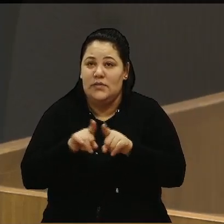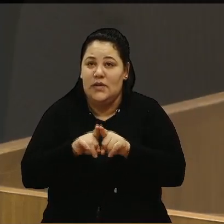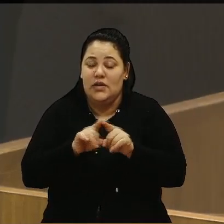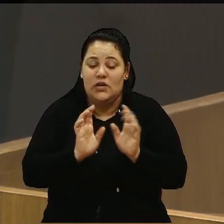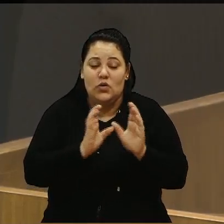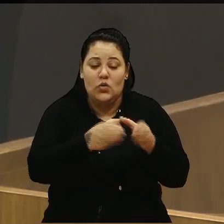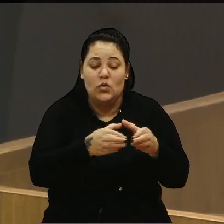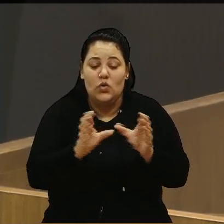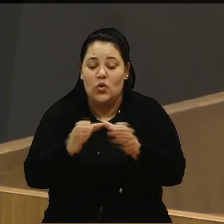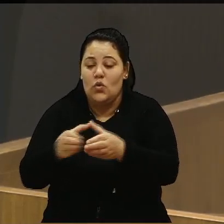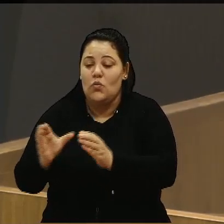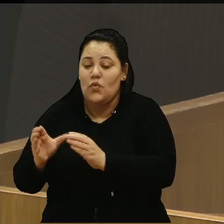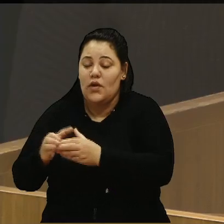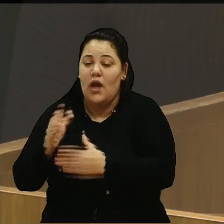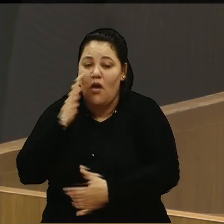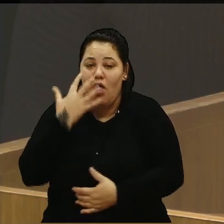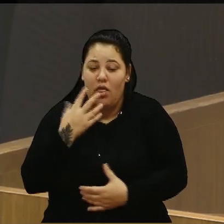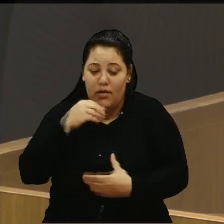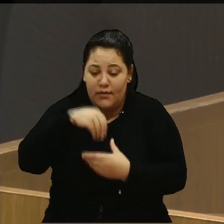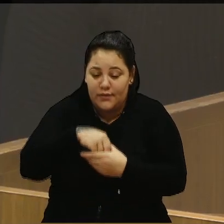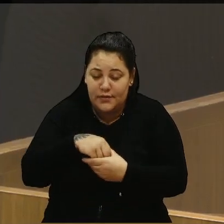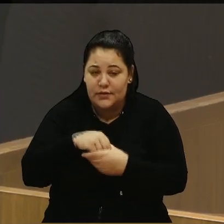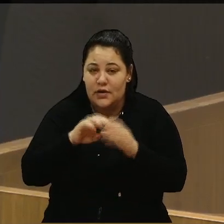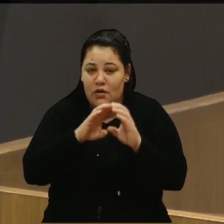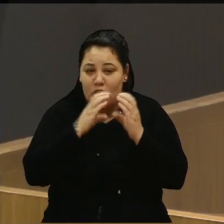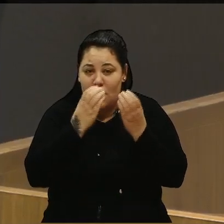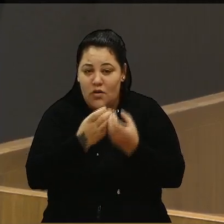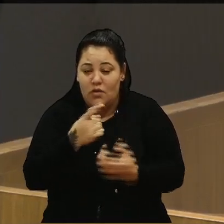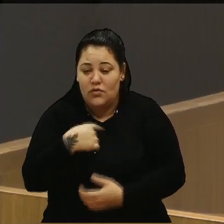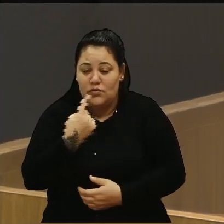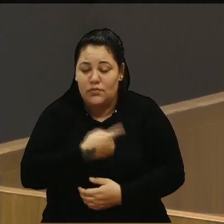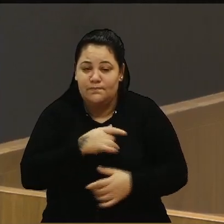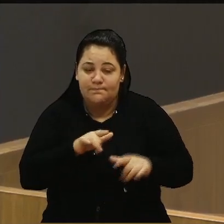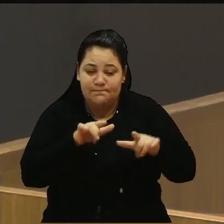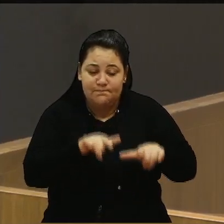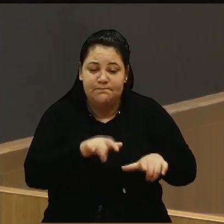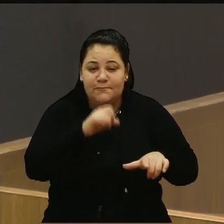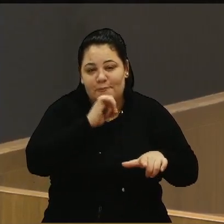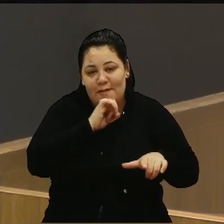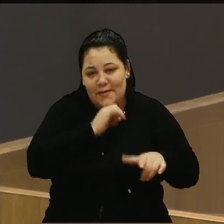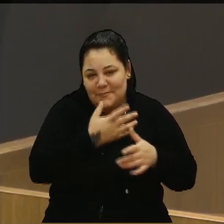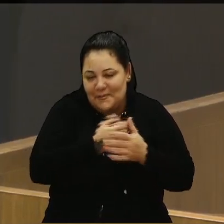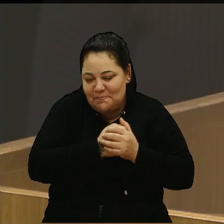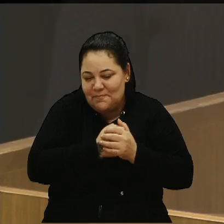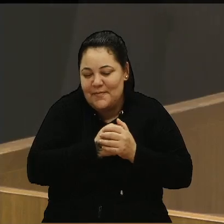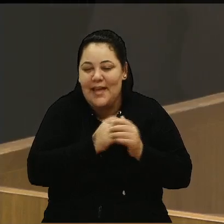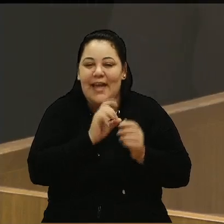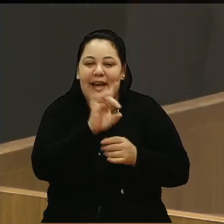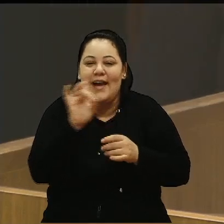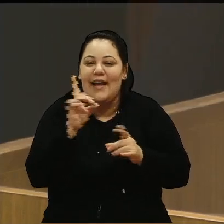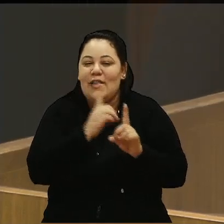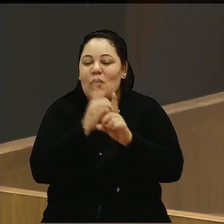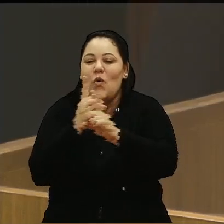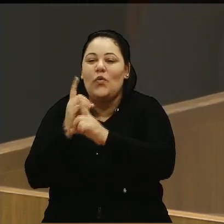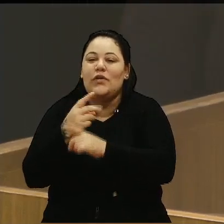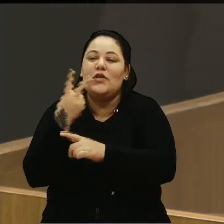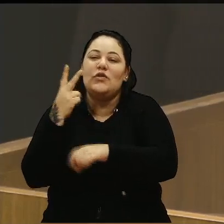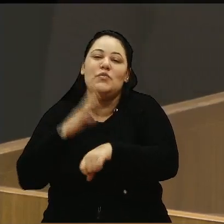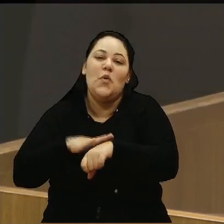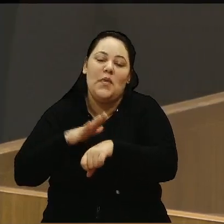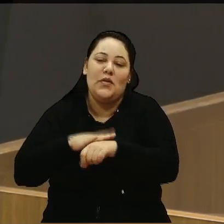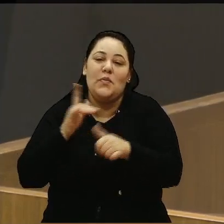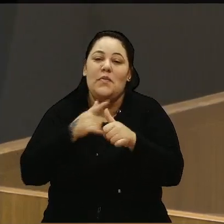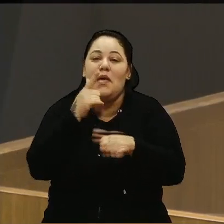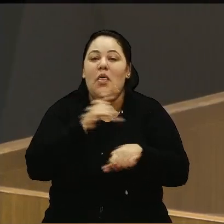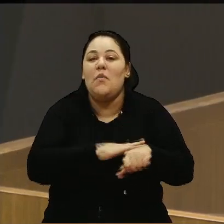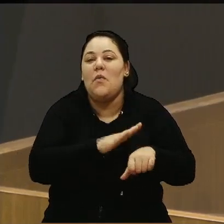grupais e que acontecem na comunidade do nosso público-alvo. Cada encontro, então, é composto por 2 momentos. Um primeiro